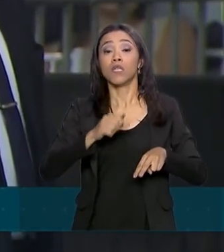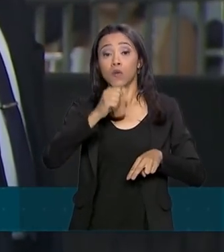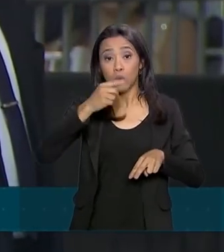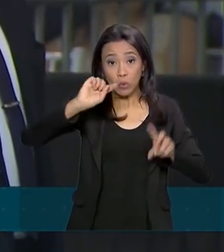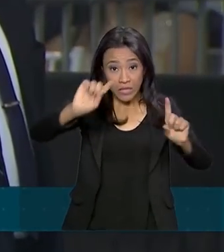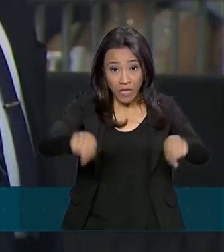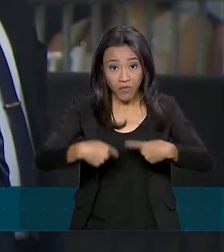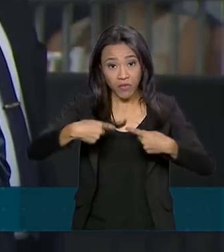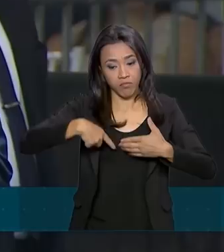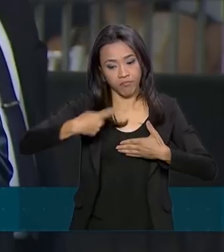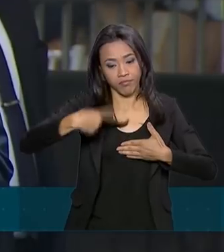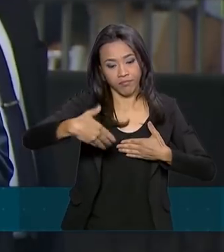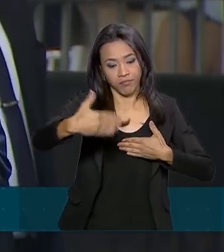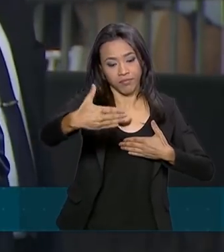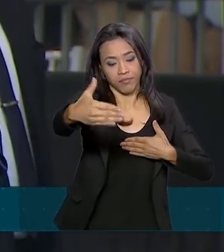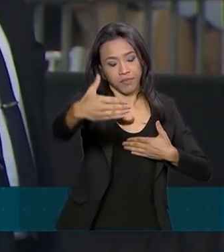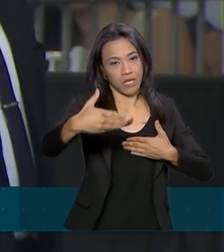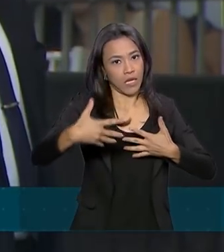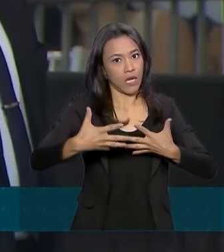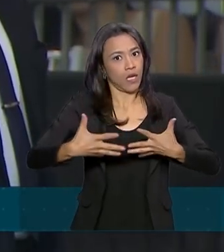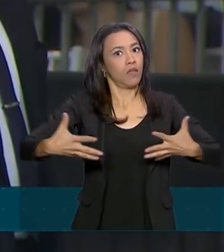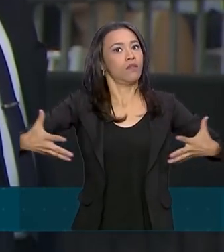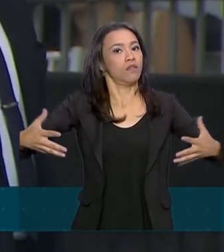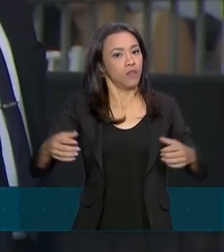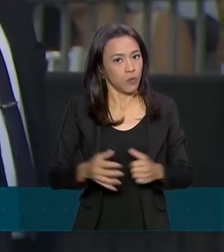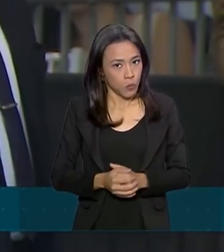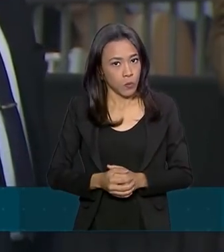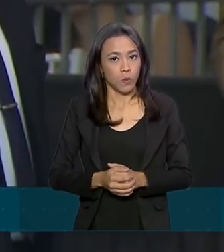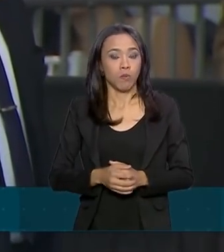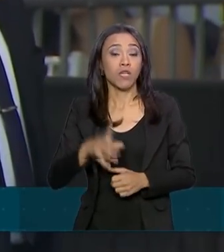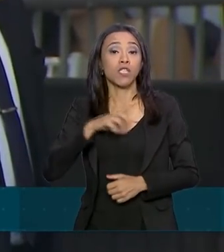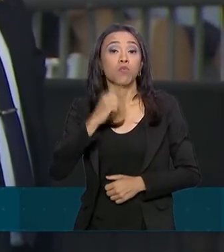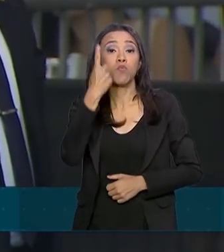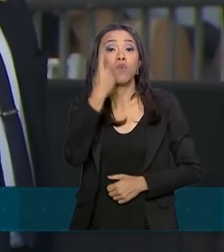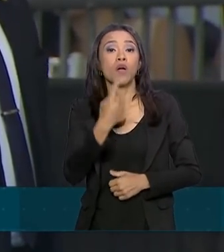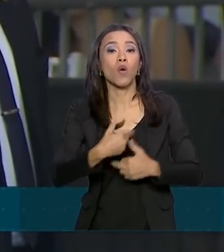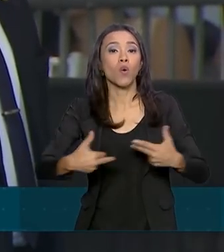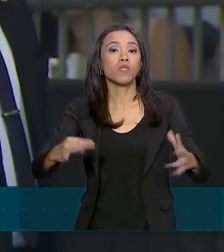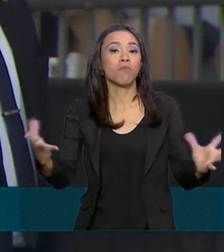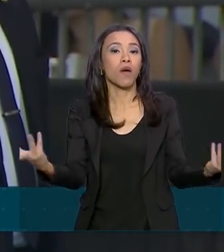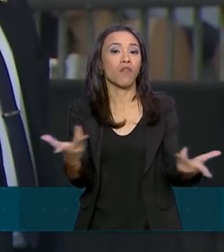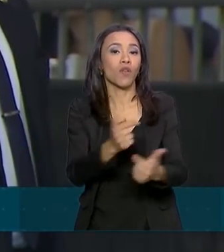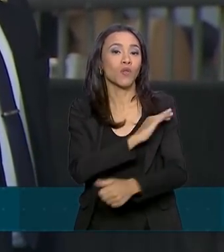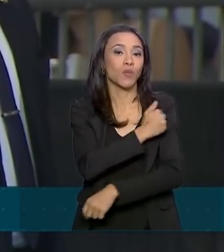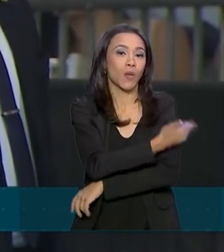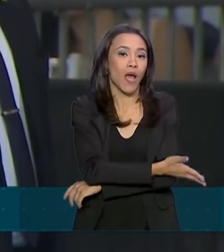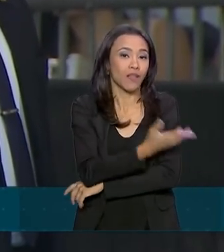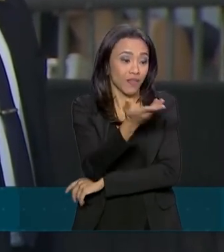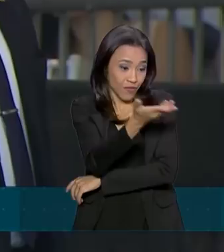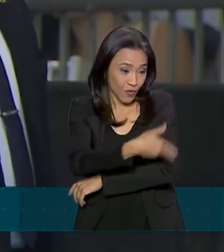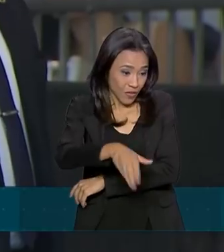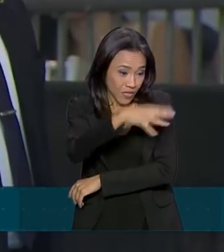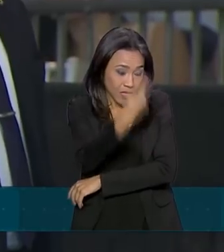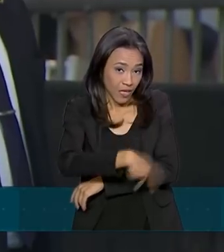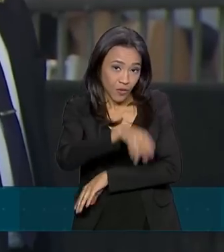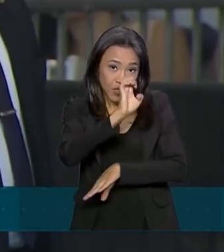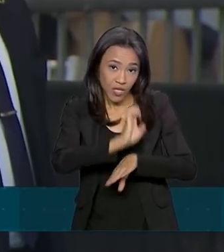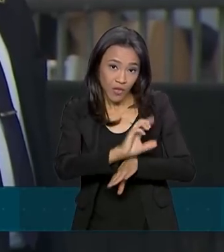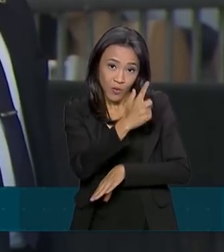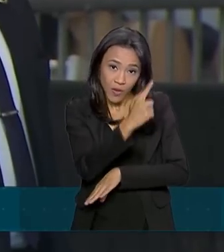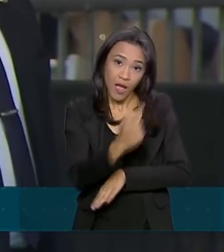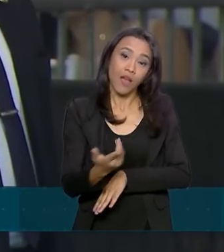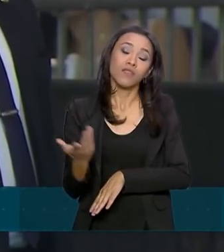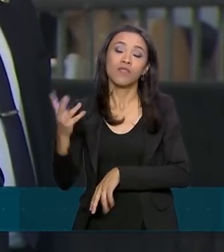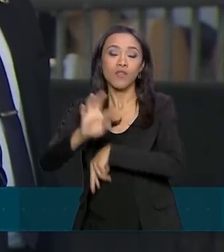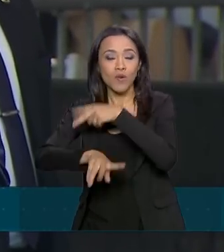é enorme, mas temos uma coisa maravilhosa ao nosso lado: esse povo goiano, esse povo